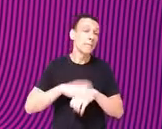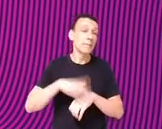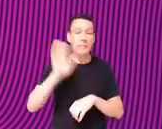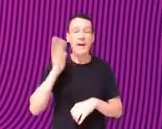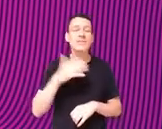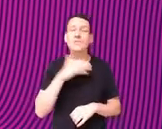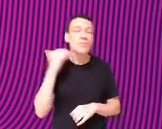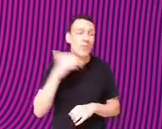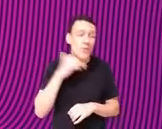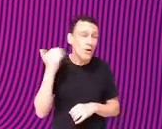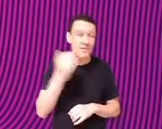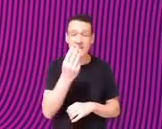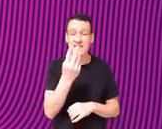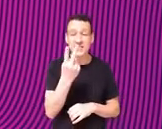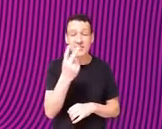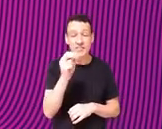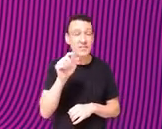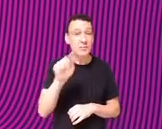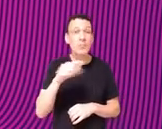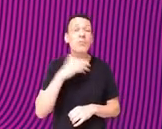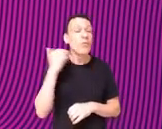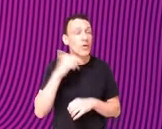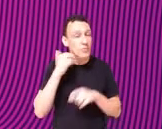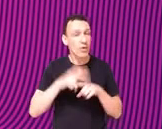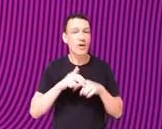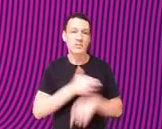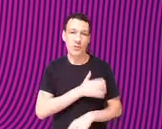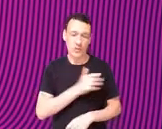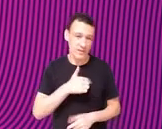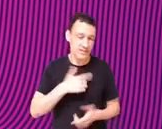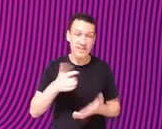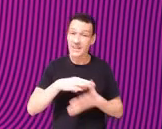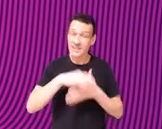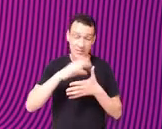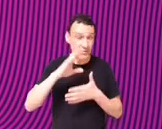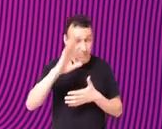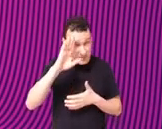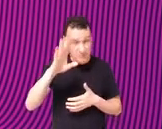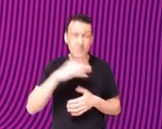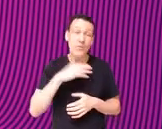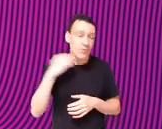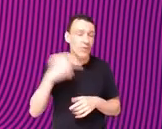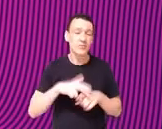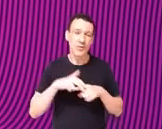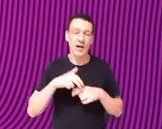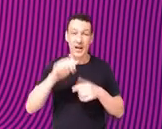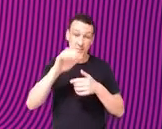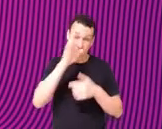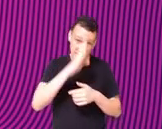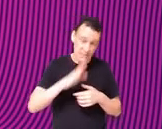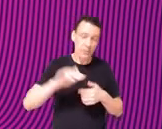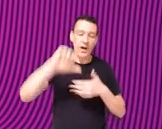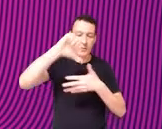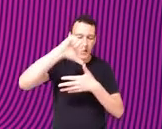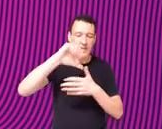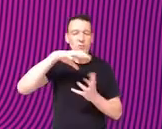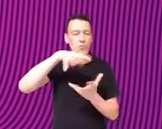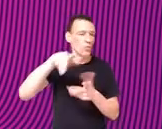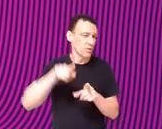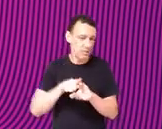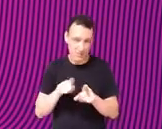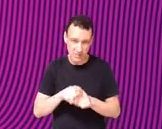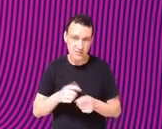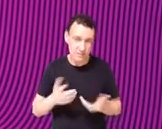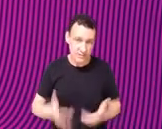mortes. É a causa líder de morte no Brasil, na América Latina e no mundo. E, com certeza, construir